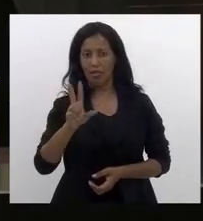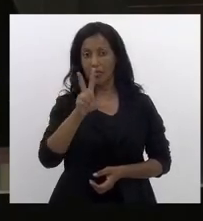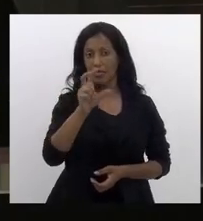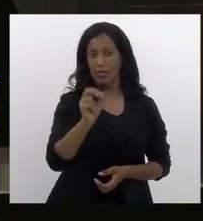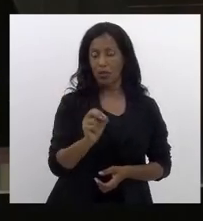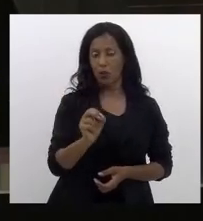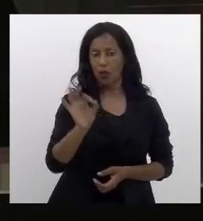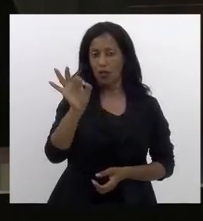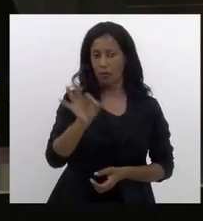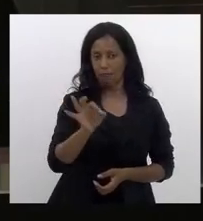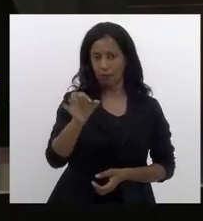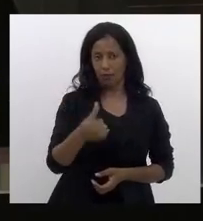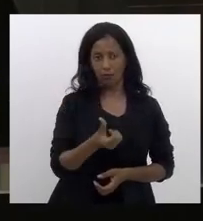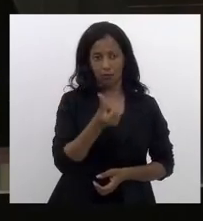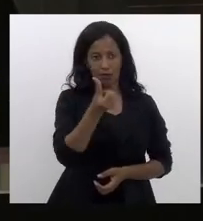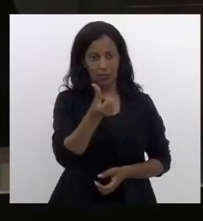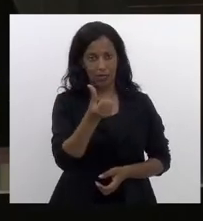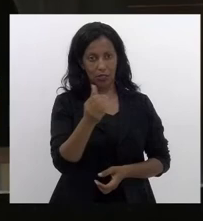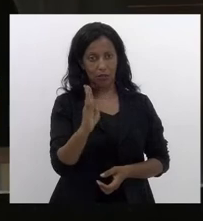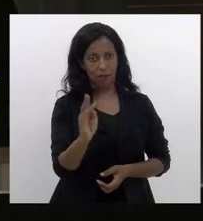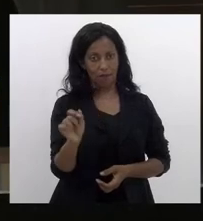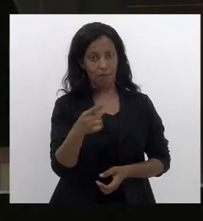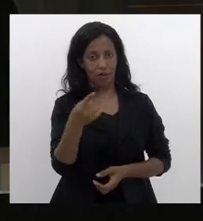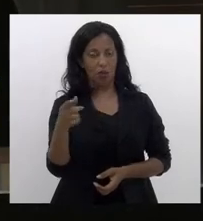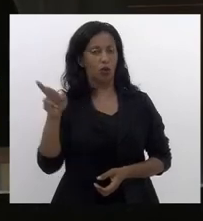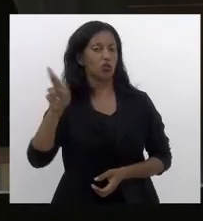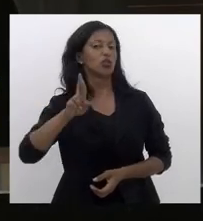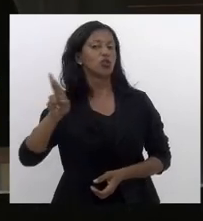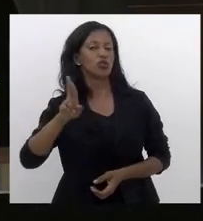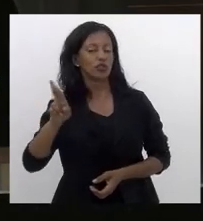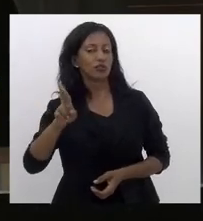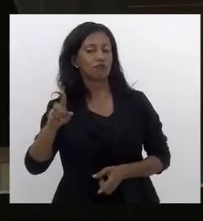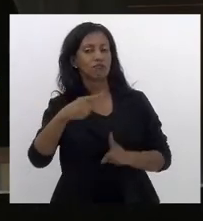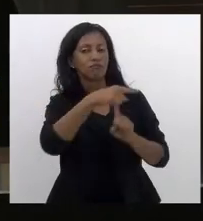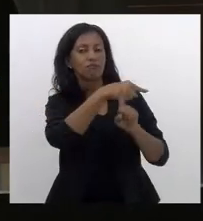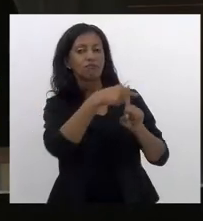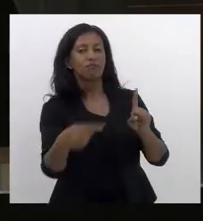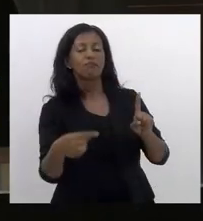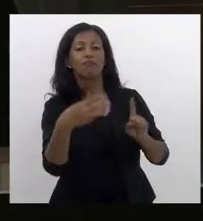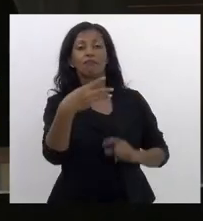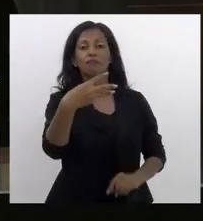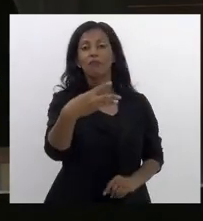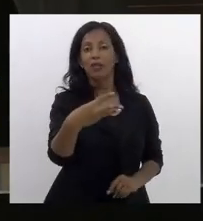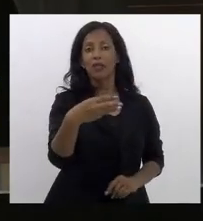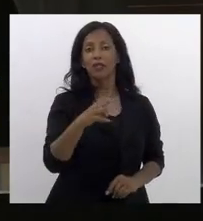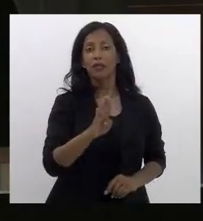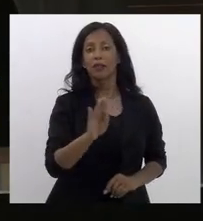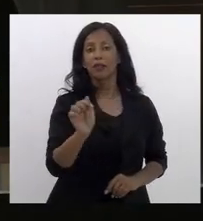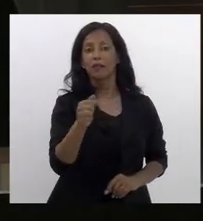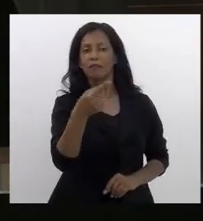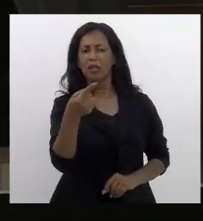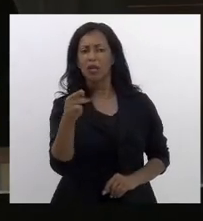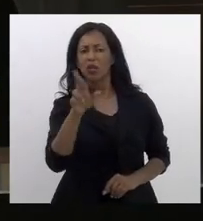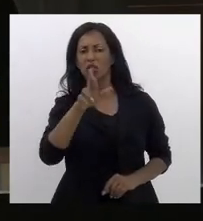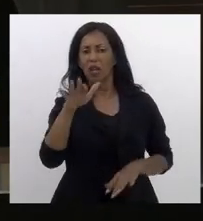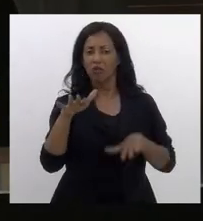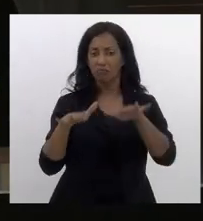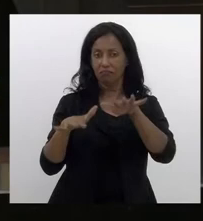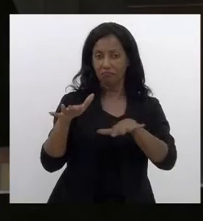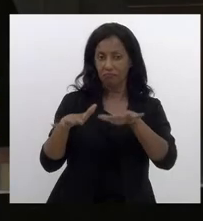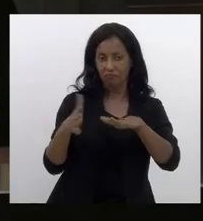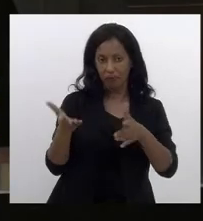50% de 6 bilhões de reais dá 3 bilhões de reais